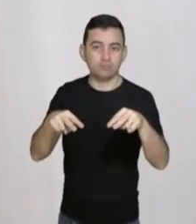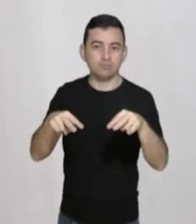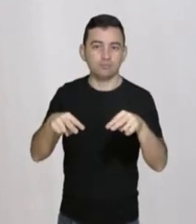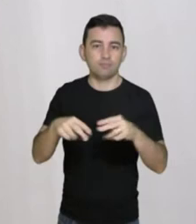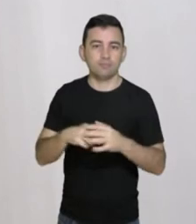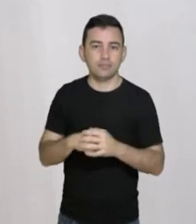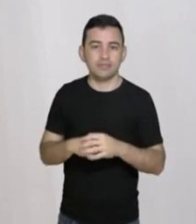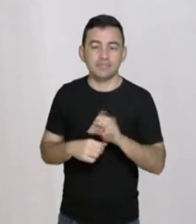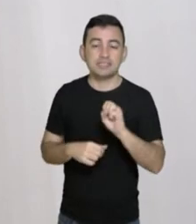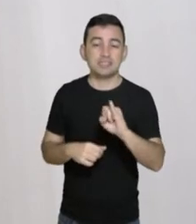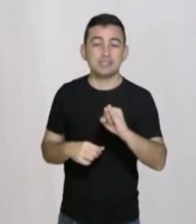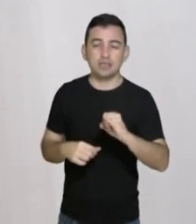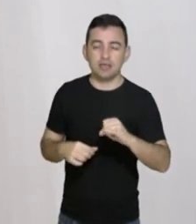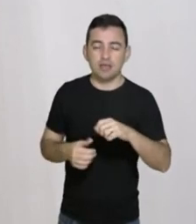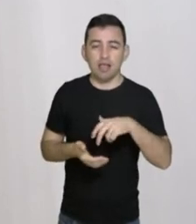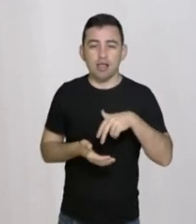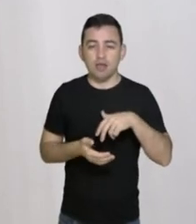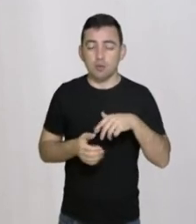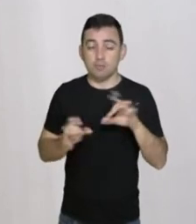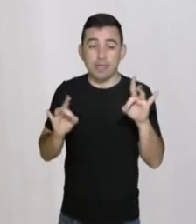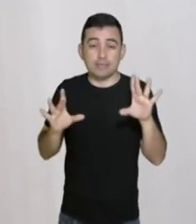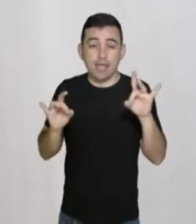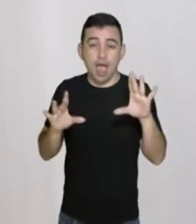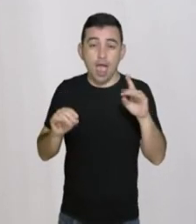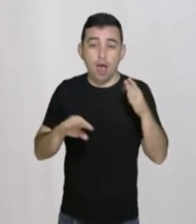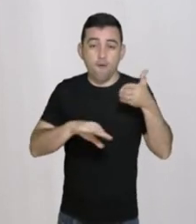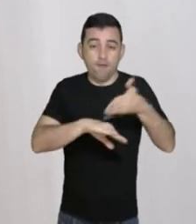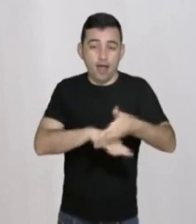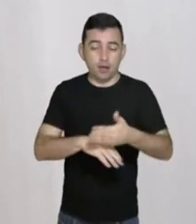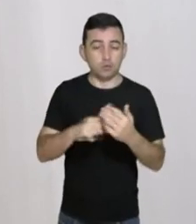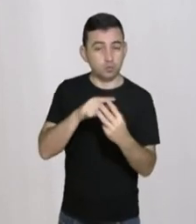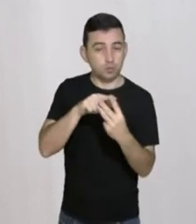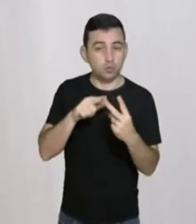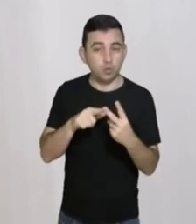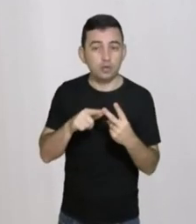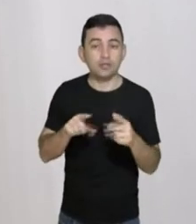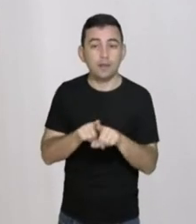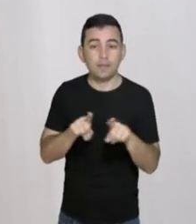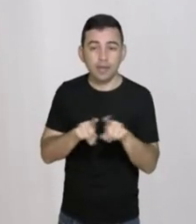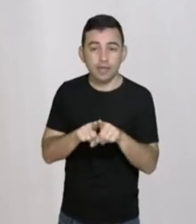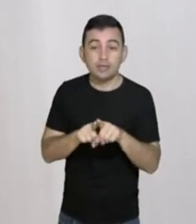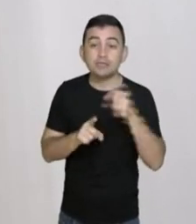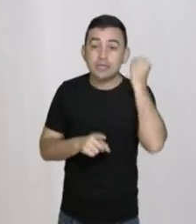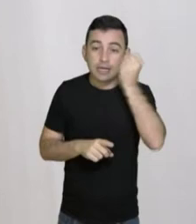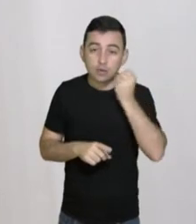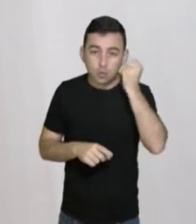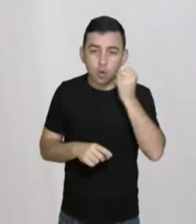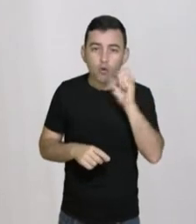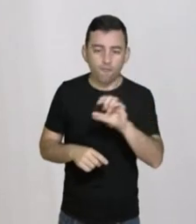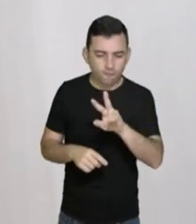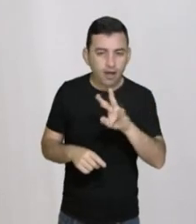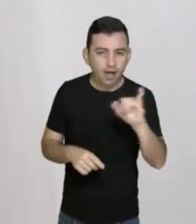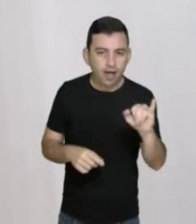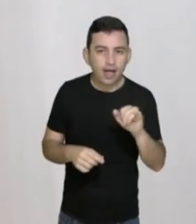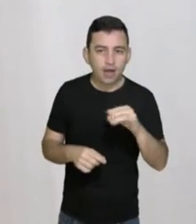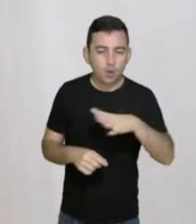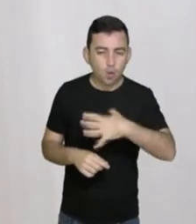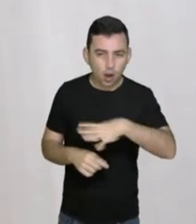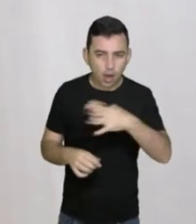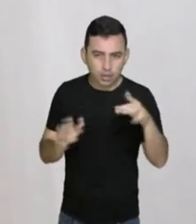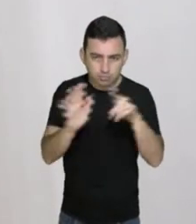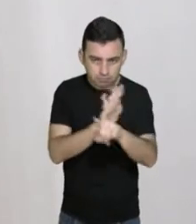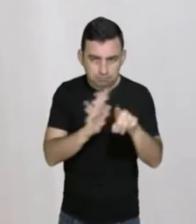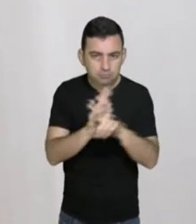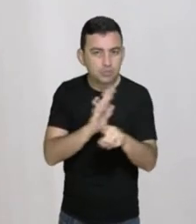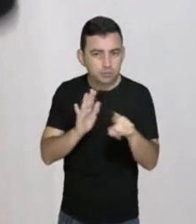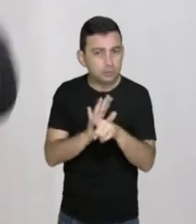os bambambam vão ir. E segundo, se os senadores vão ter coragem de perguntar o que deve